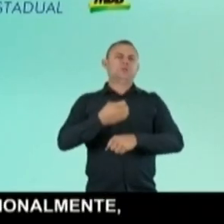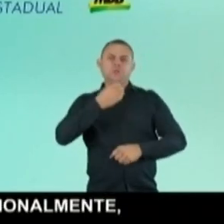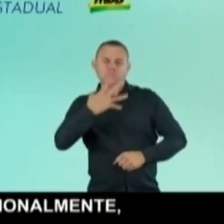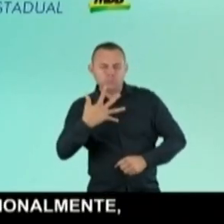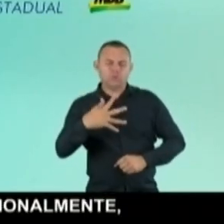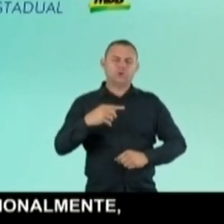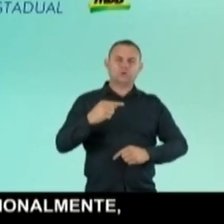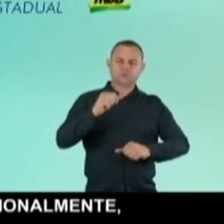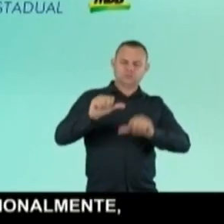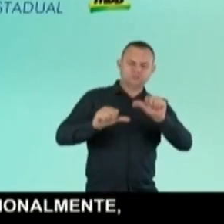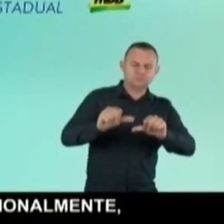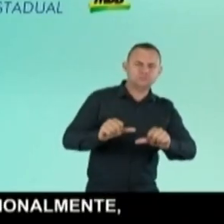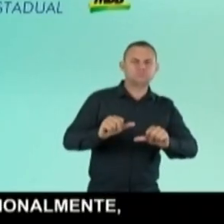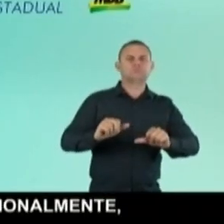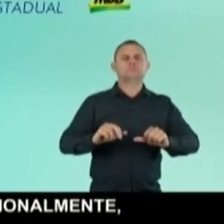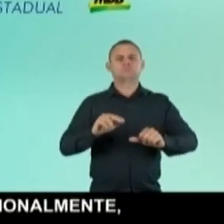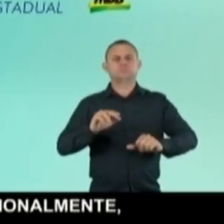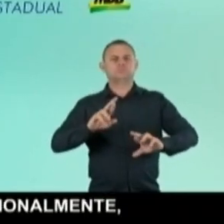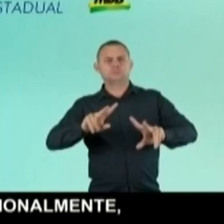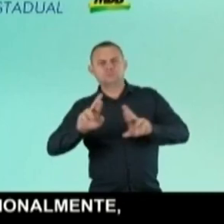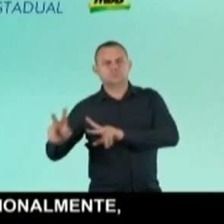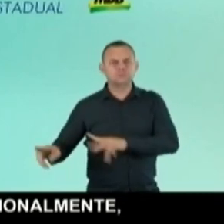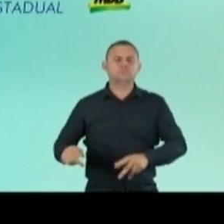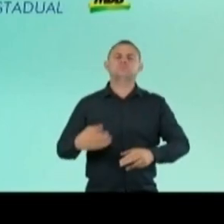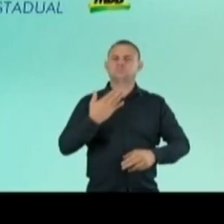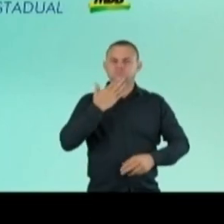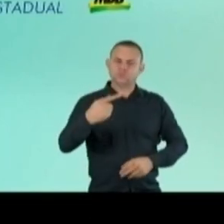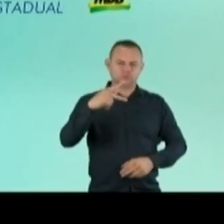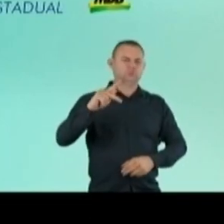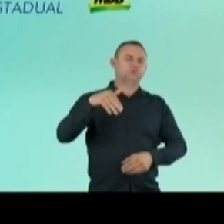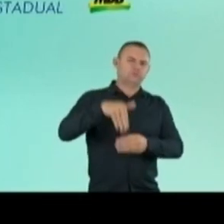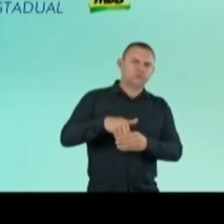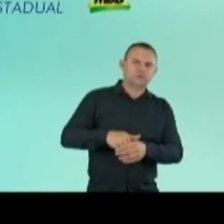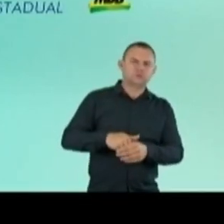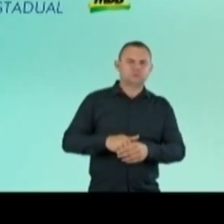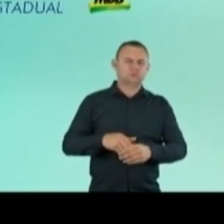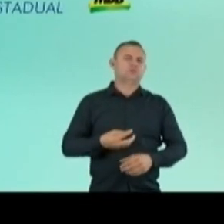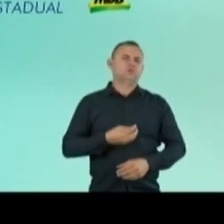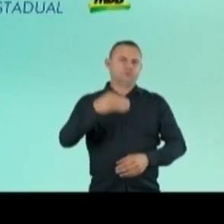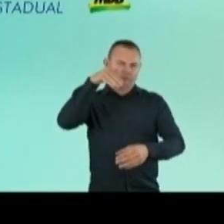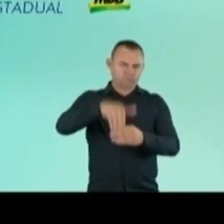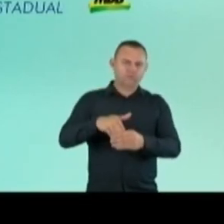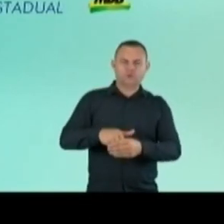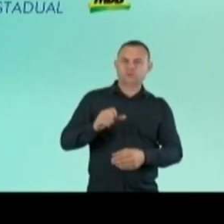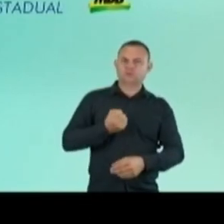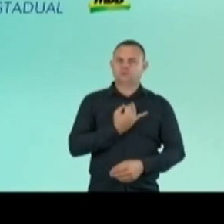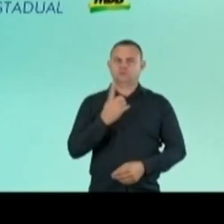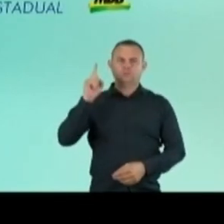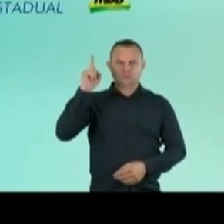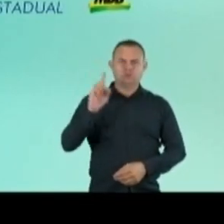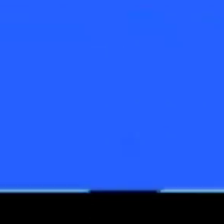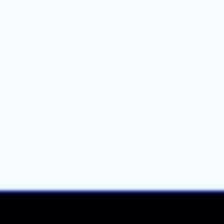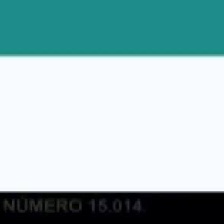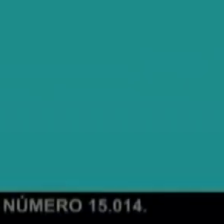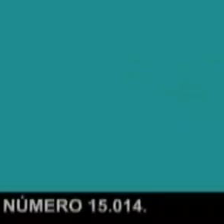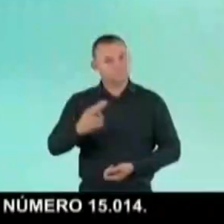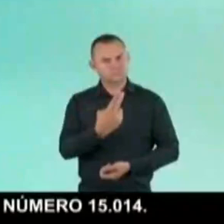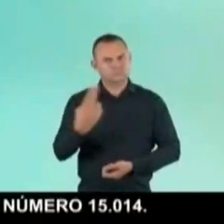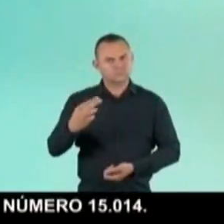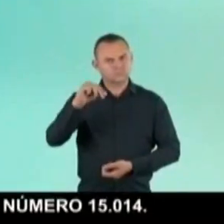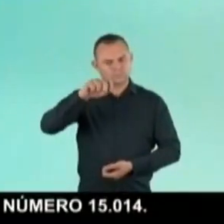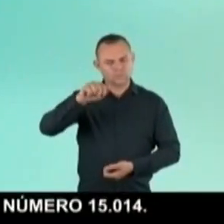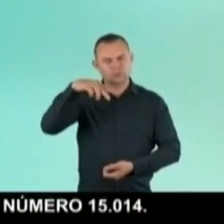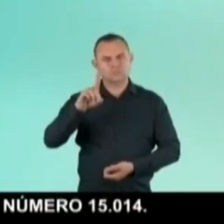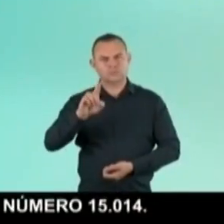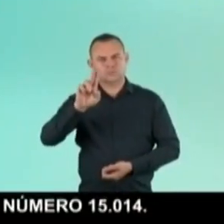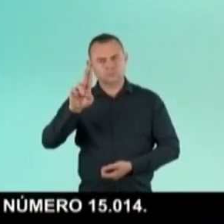as diferenças, é desenvolvido regionalmente e faz pedir o seu voto. Vote 15001. Olá,